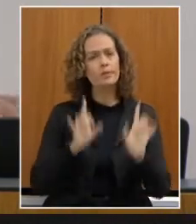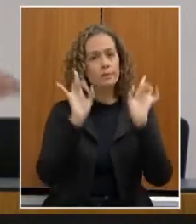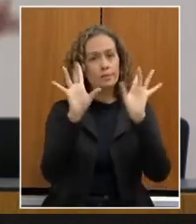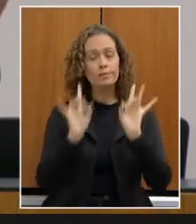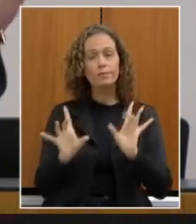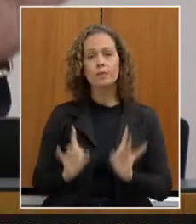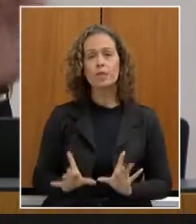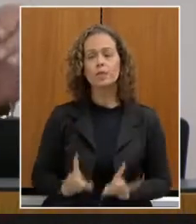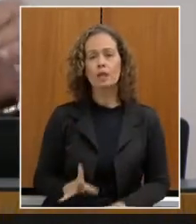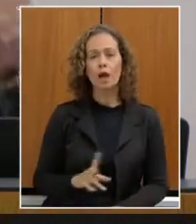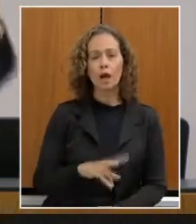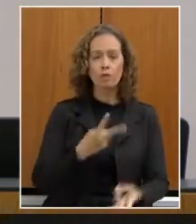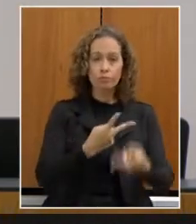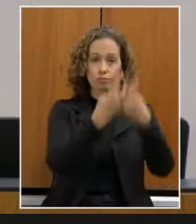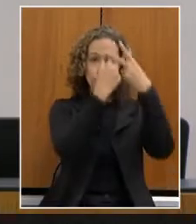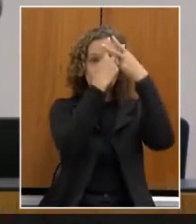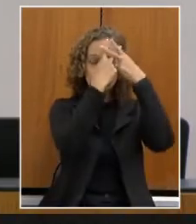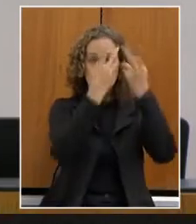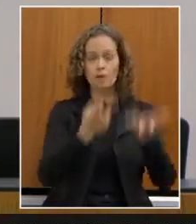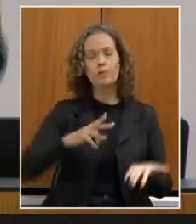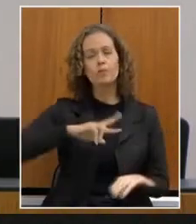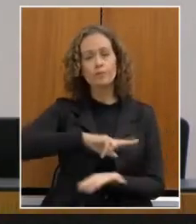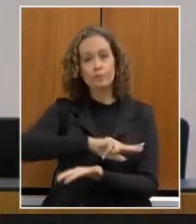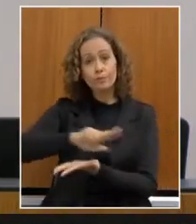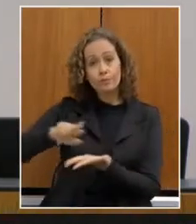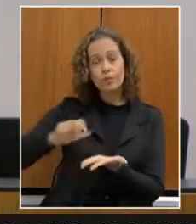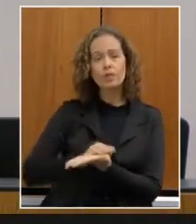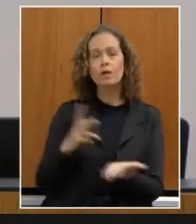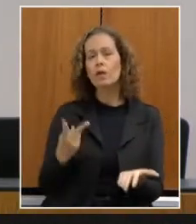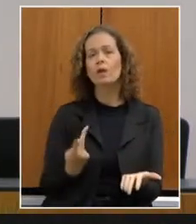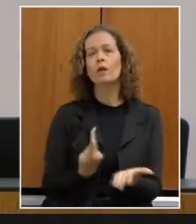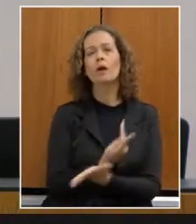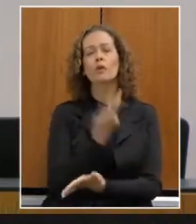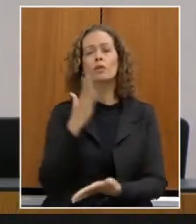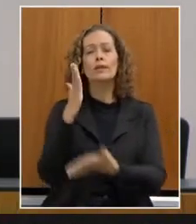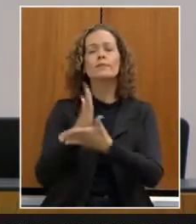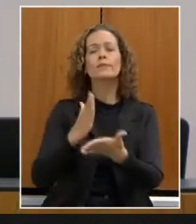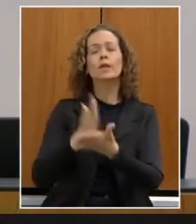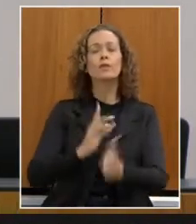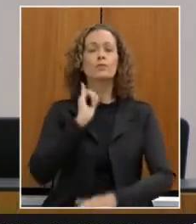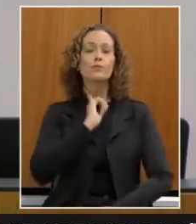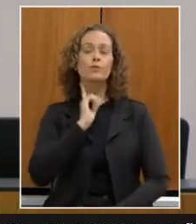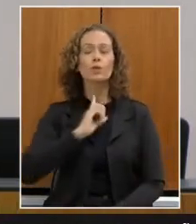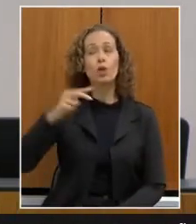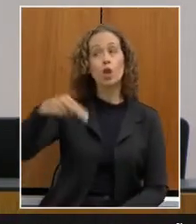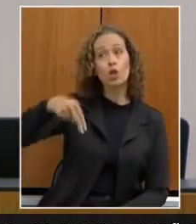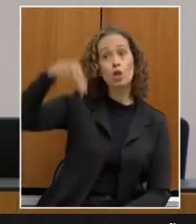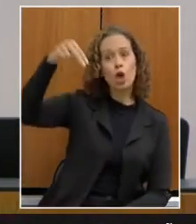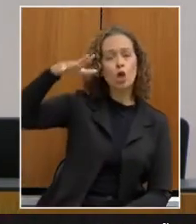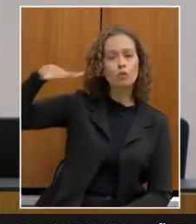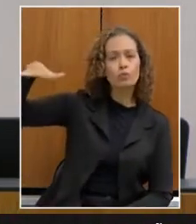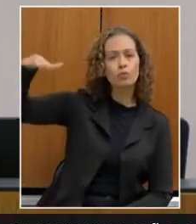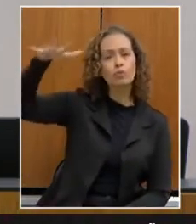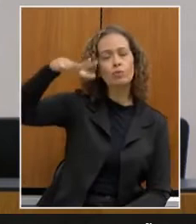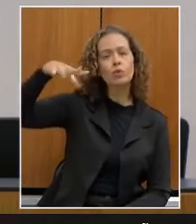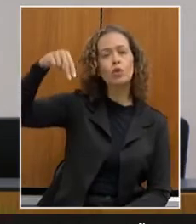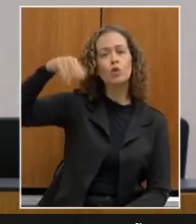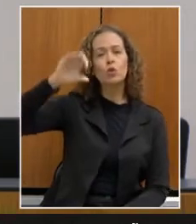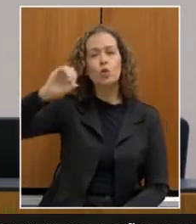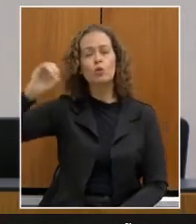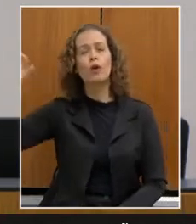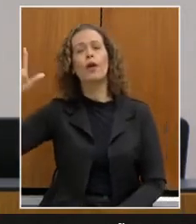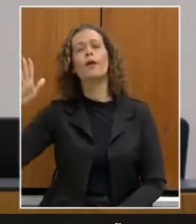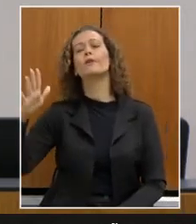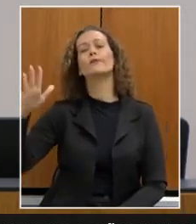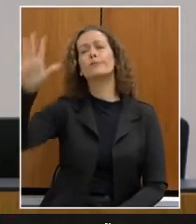que acontecem toda essa metade de Minas para cima, praticamente, que compõe o Norte, o Grande Norte, Norte, Noroeste e Nordeste.